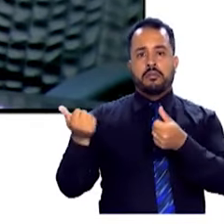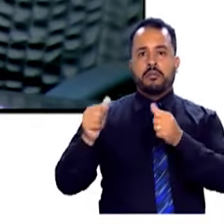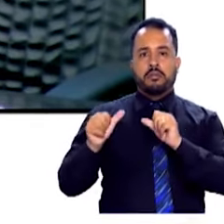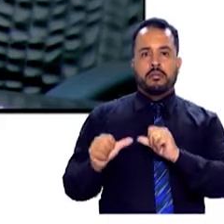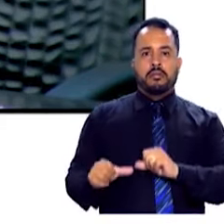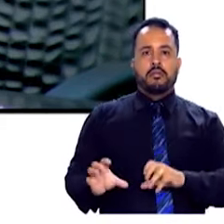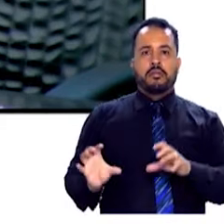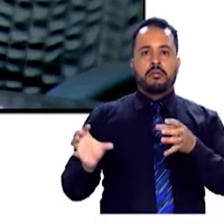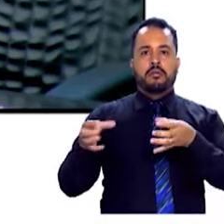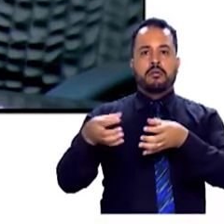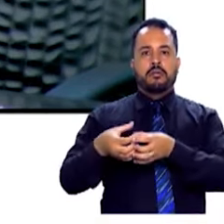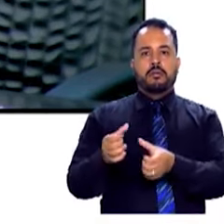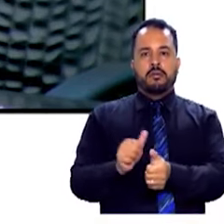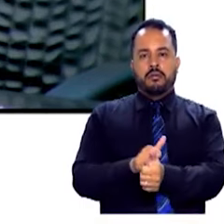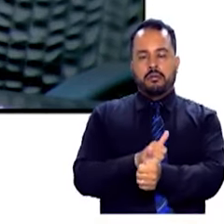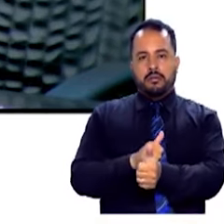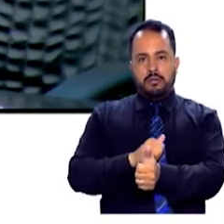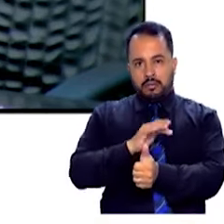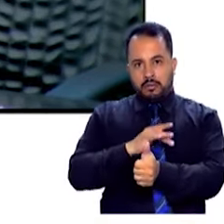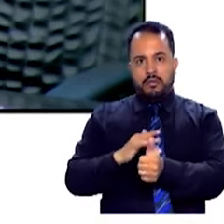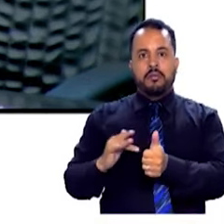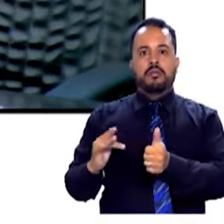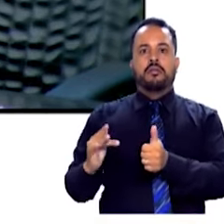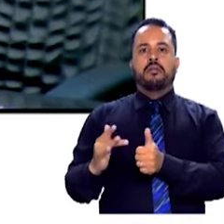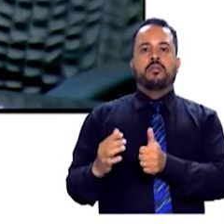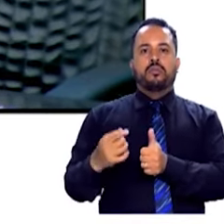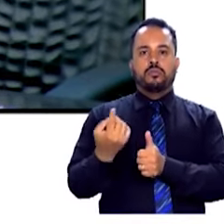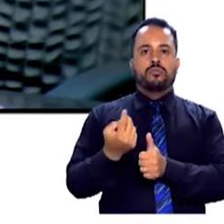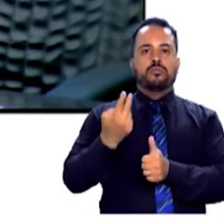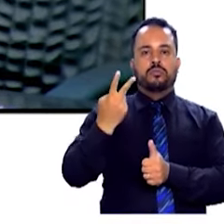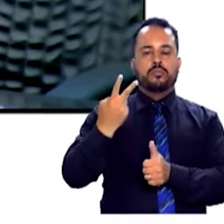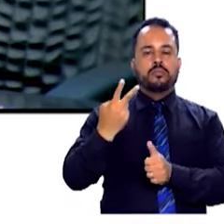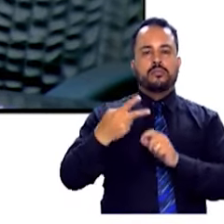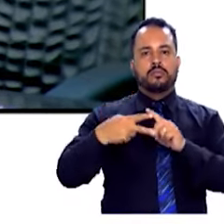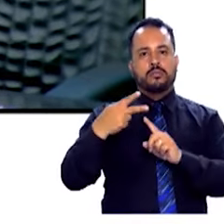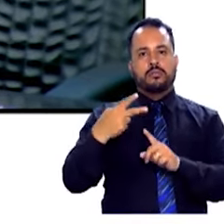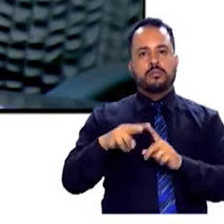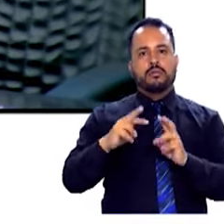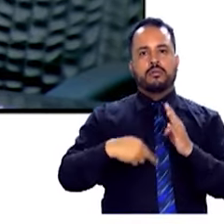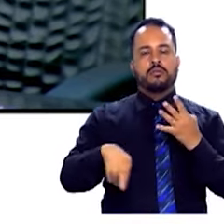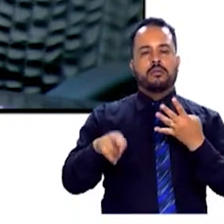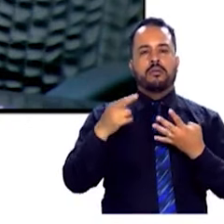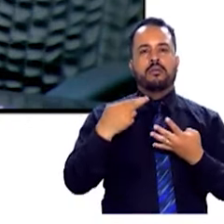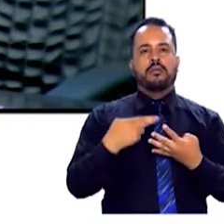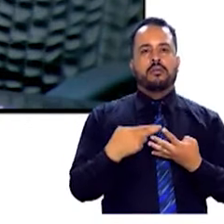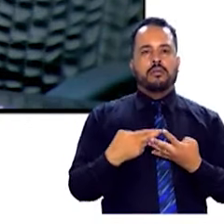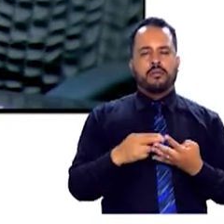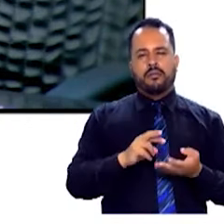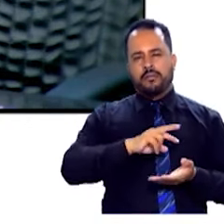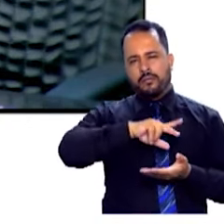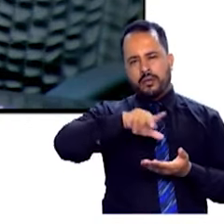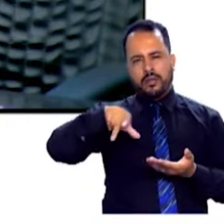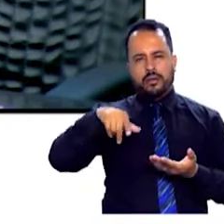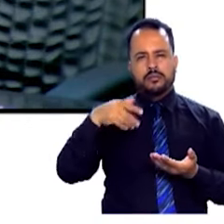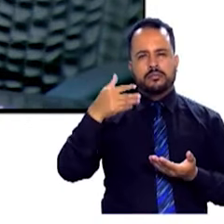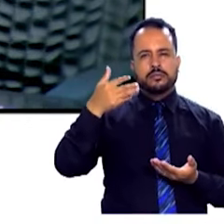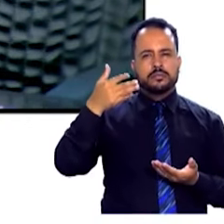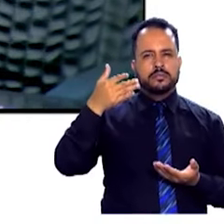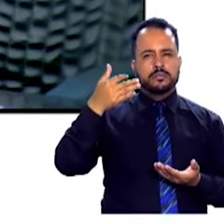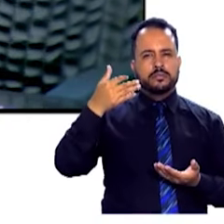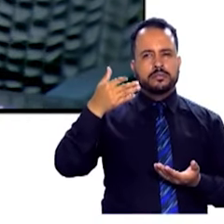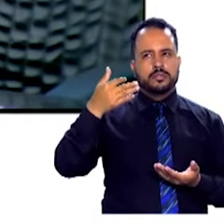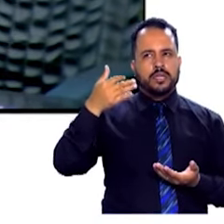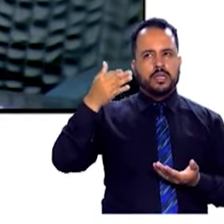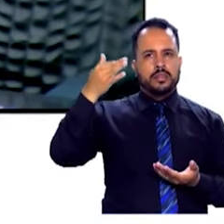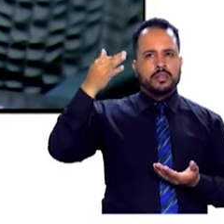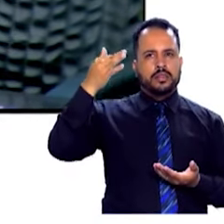qualificado de 2 ter a discussão da admissibilidade do recurso né E aí tem várias teorias né Eh eu